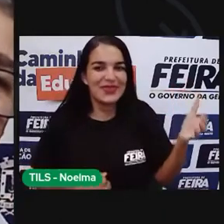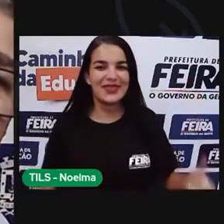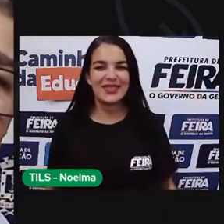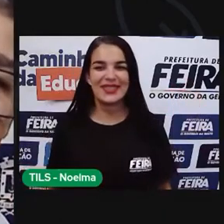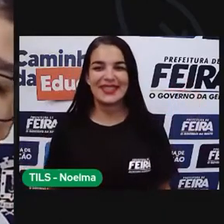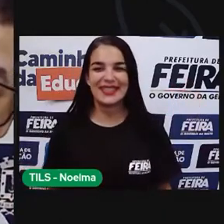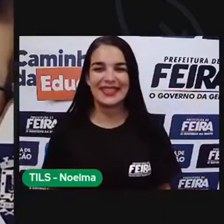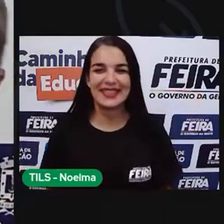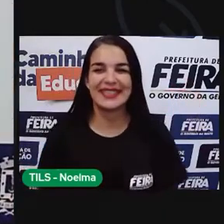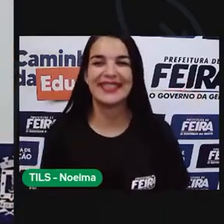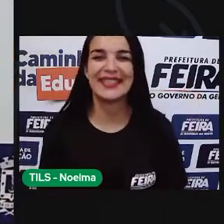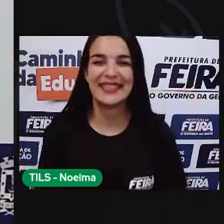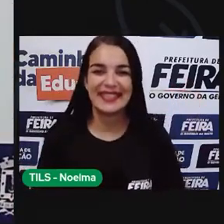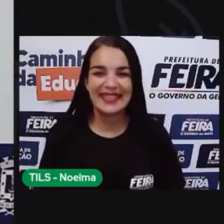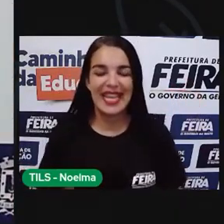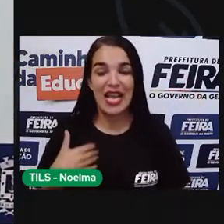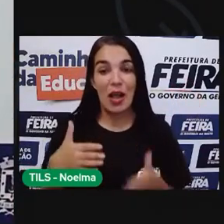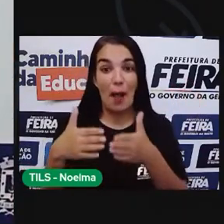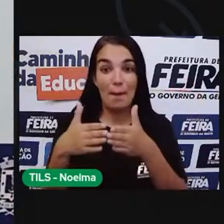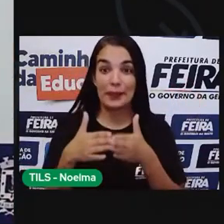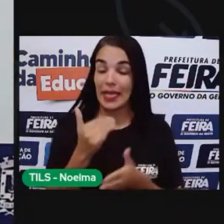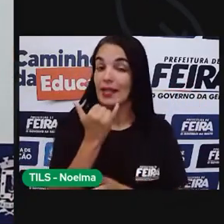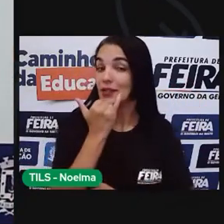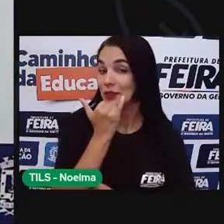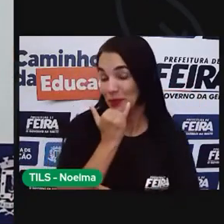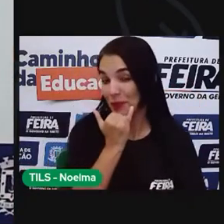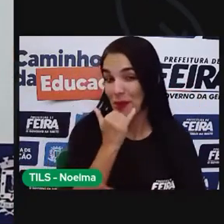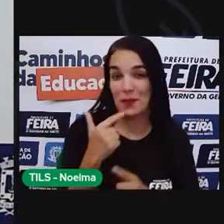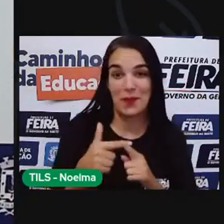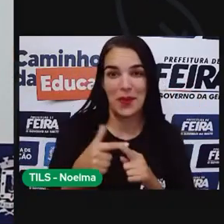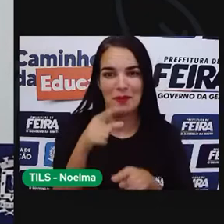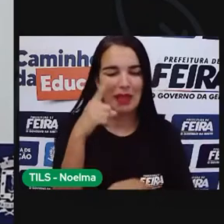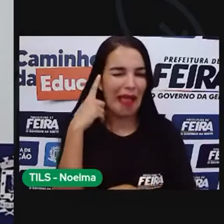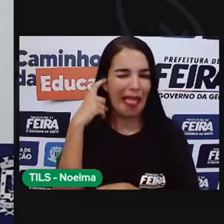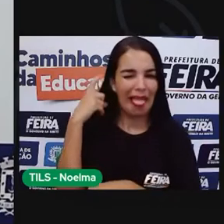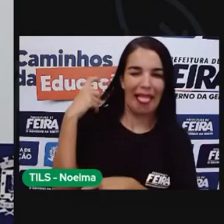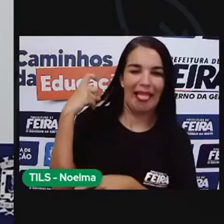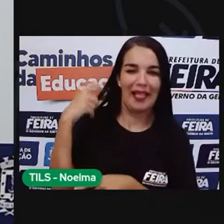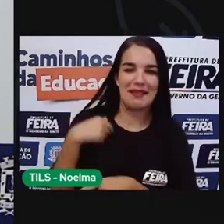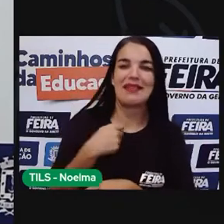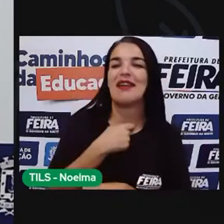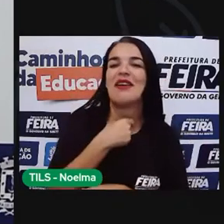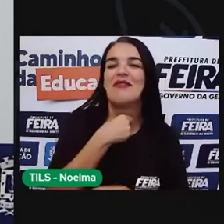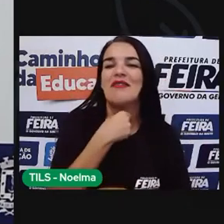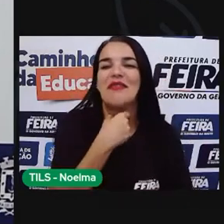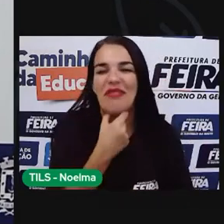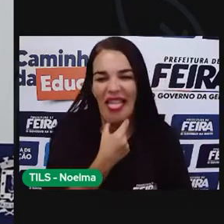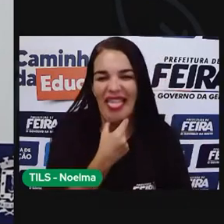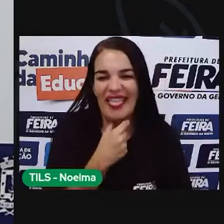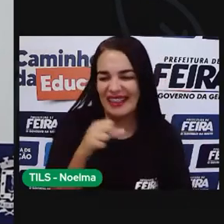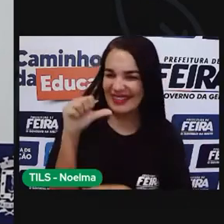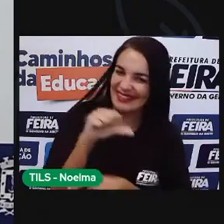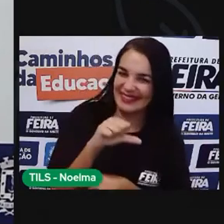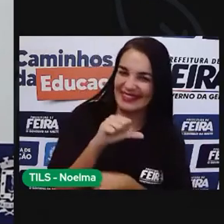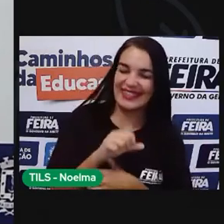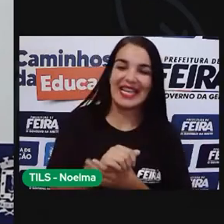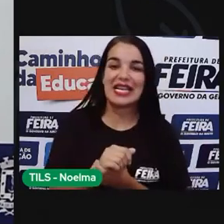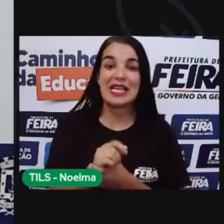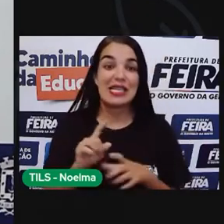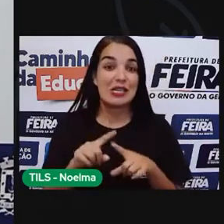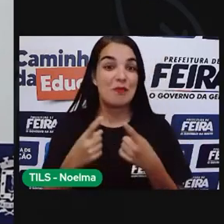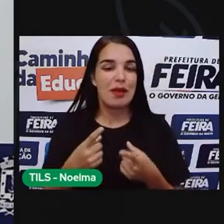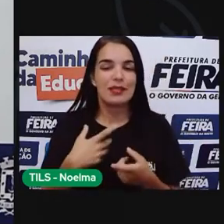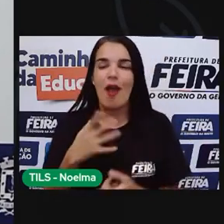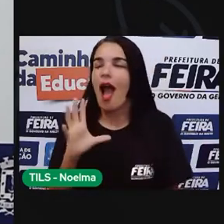Eu peço perdão a vocês por estar agredindo o ouvido de vocês com essa minha voz desafinada. Mas eu sou